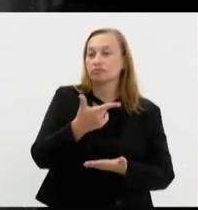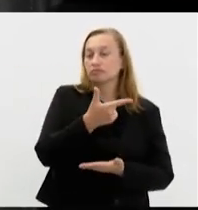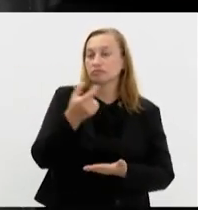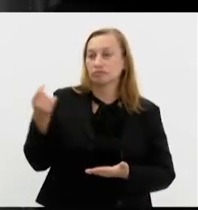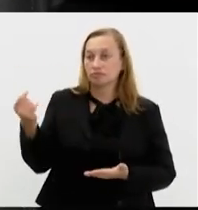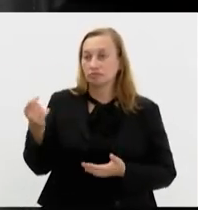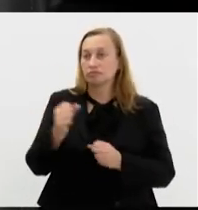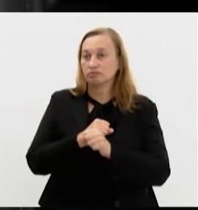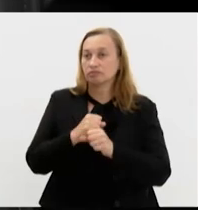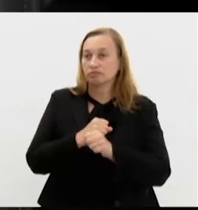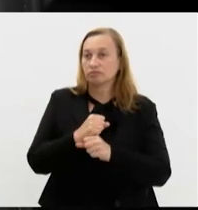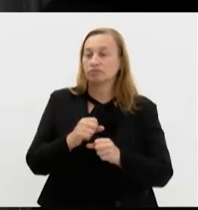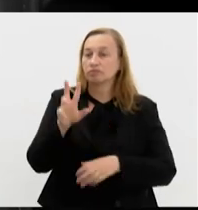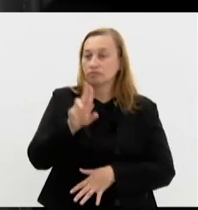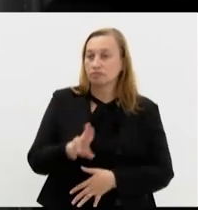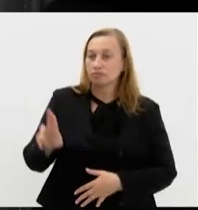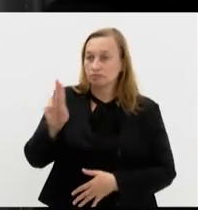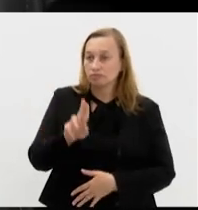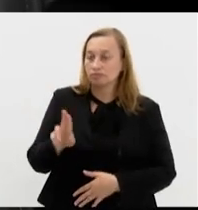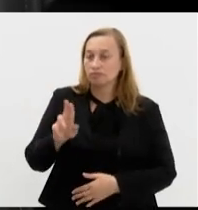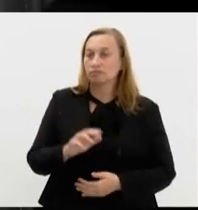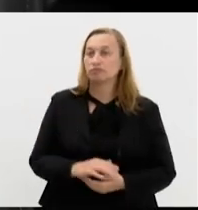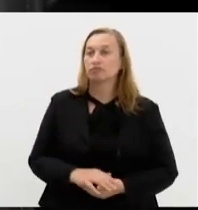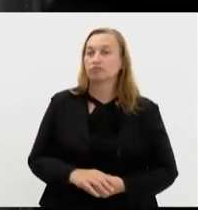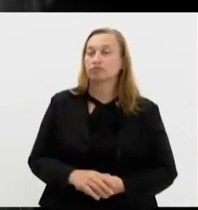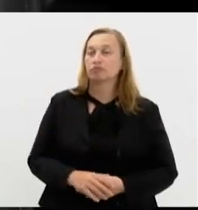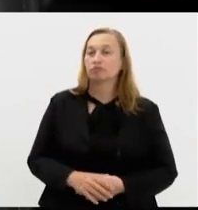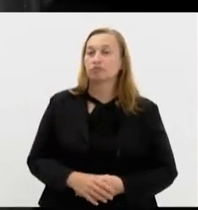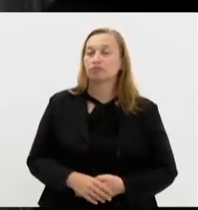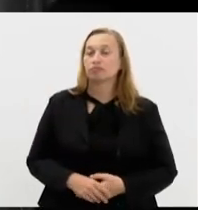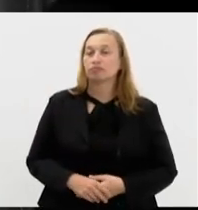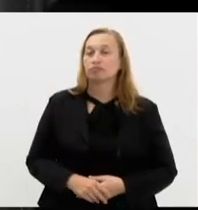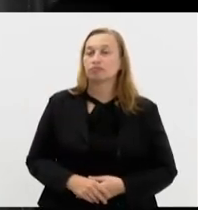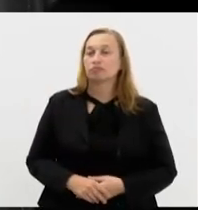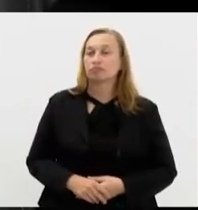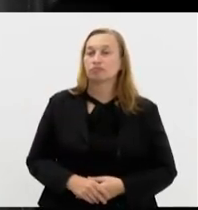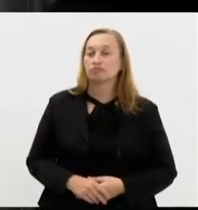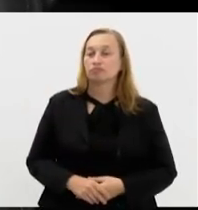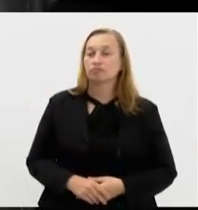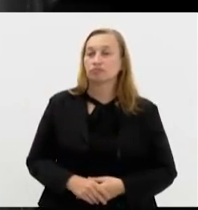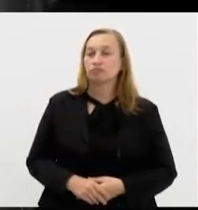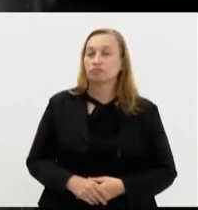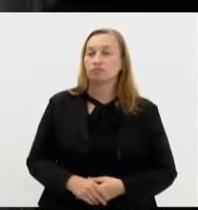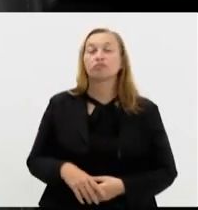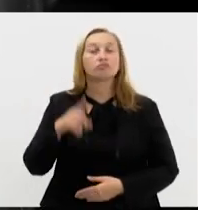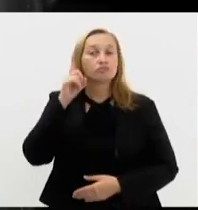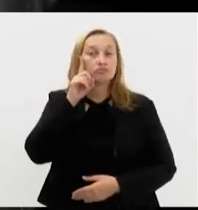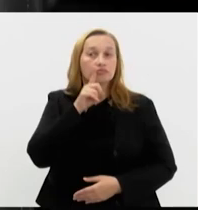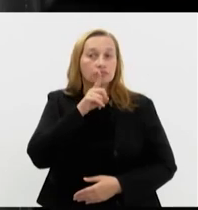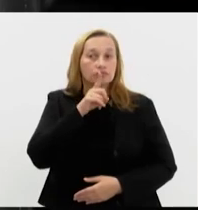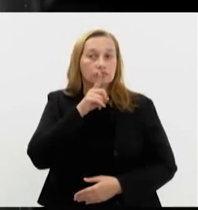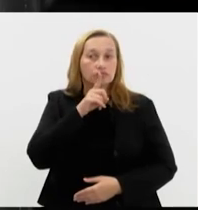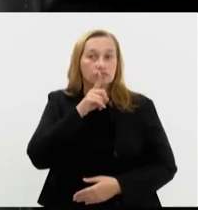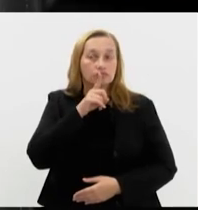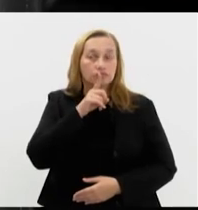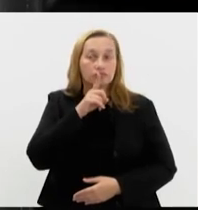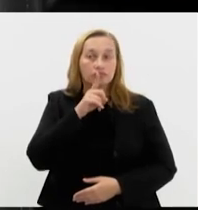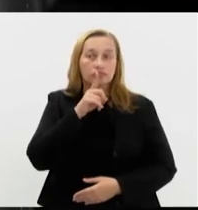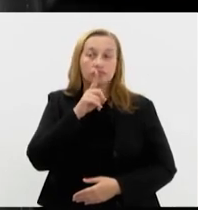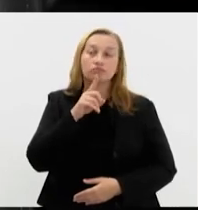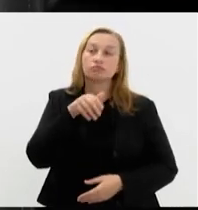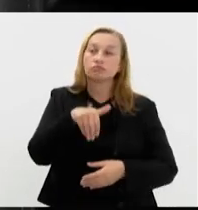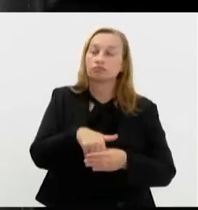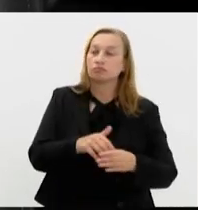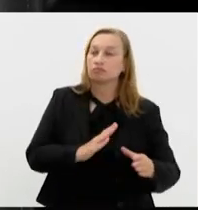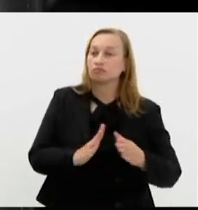uso um tanto quanto invisível à época mais visível nos Estados Unidos com a eleição do Barack Obama